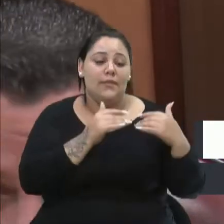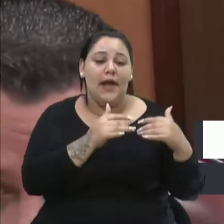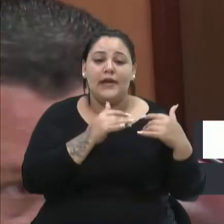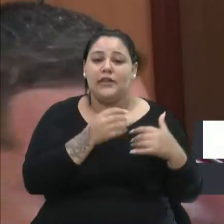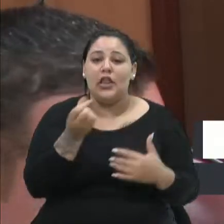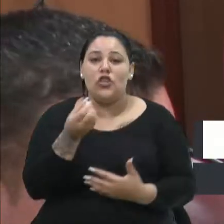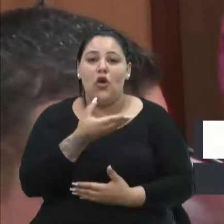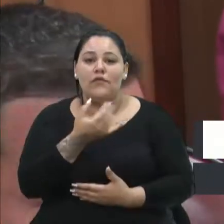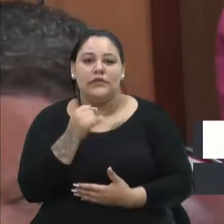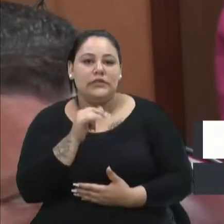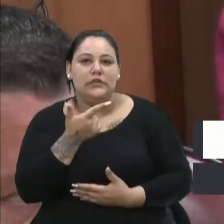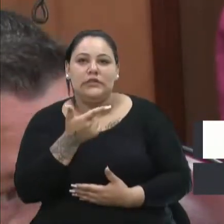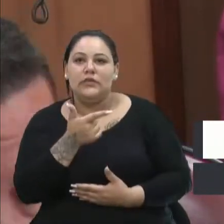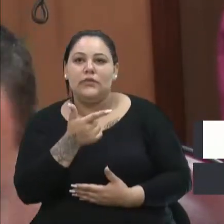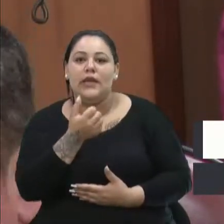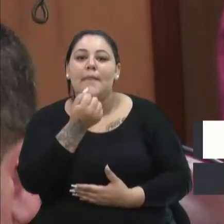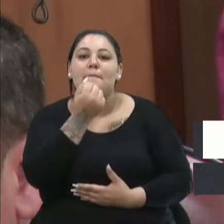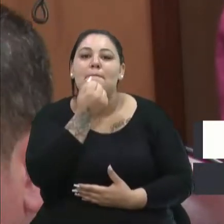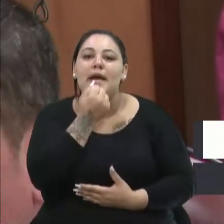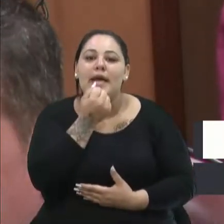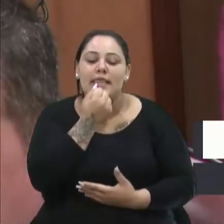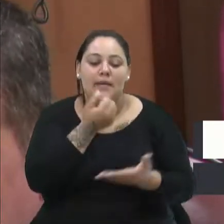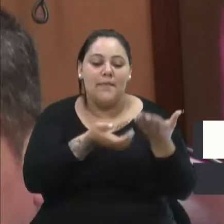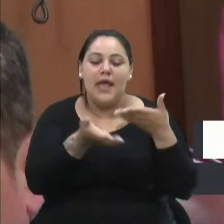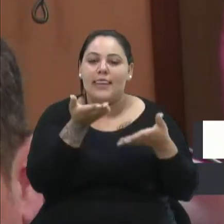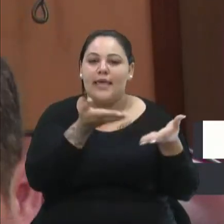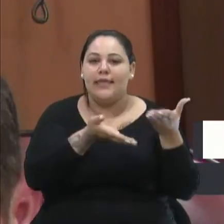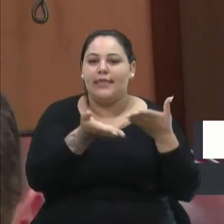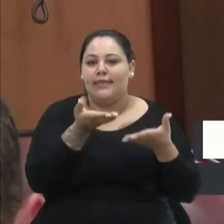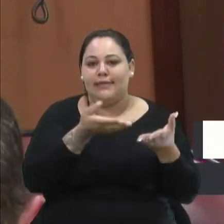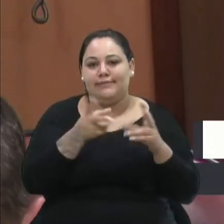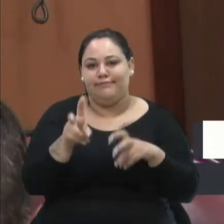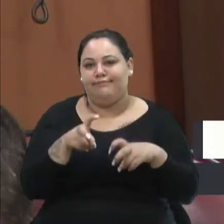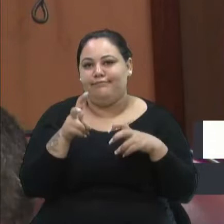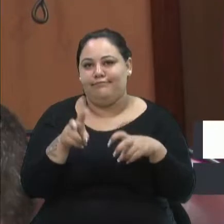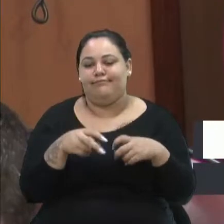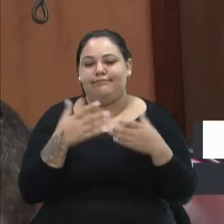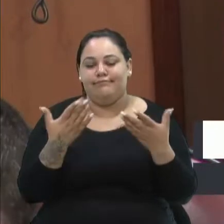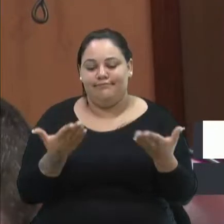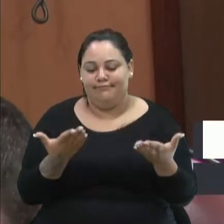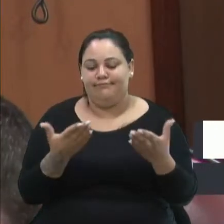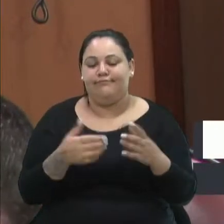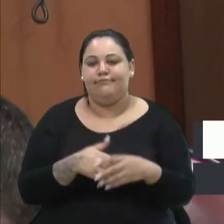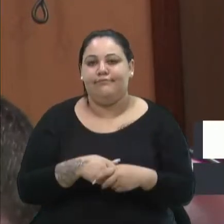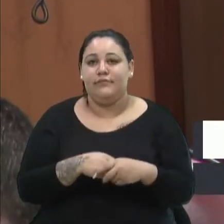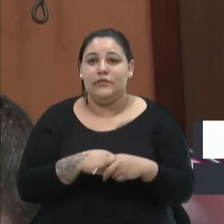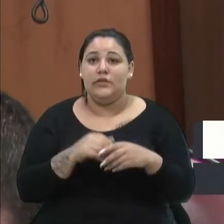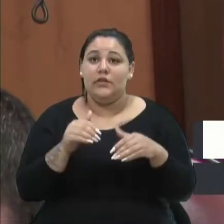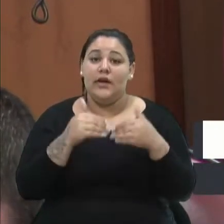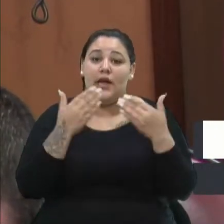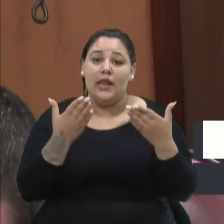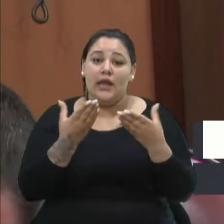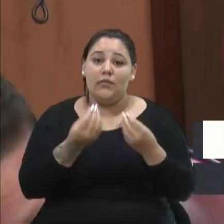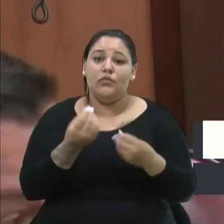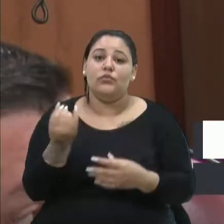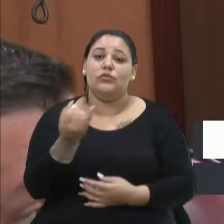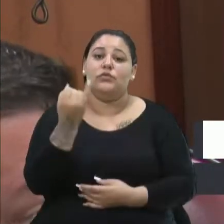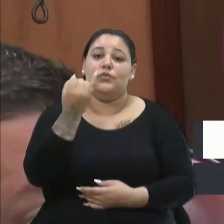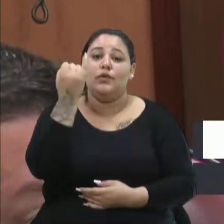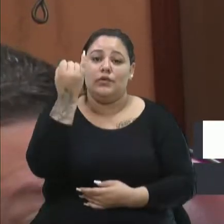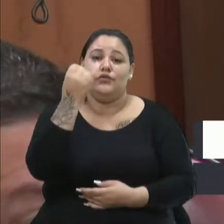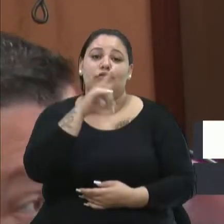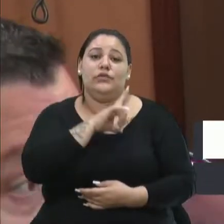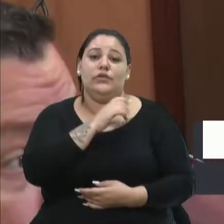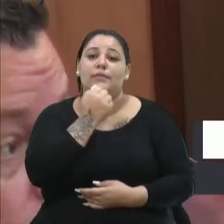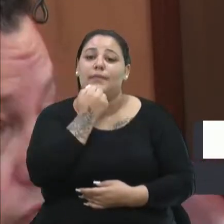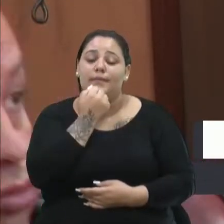temos cascalho hoje nem para atender as propriedades que historicamente foi feito, né? Então, além do maquinário, é muito importante a questão